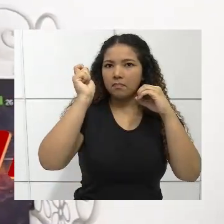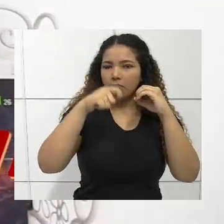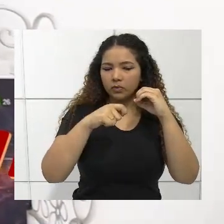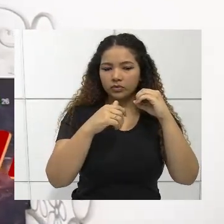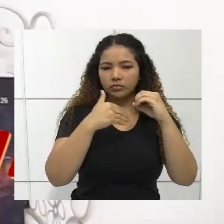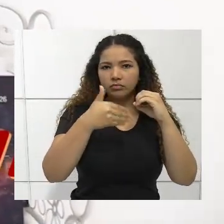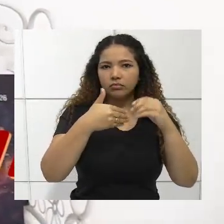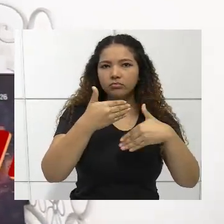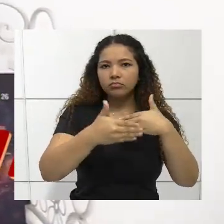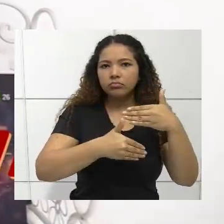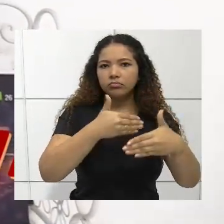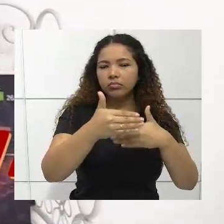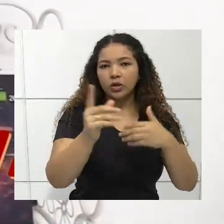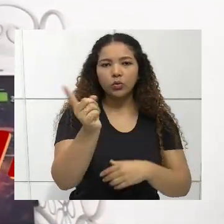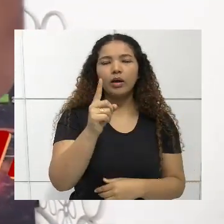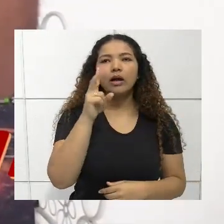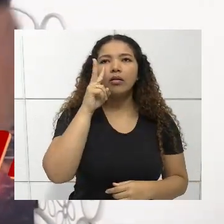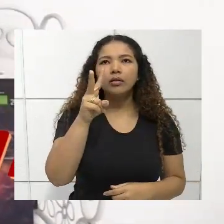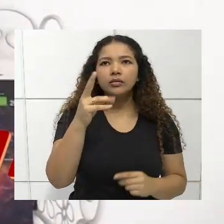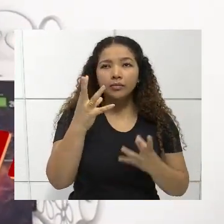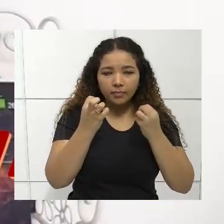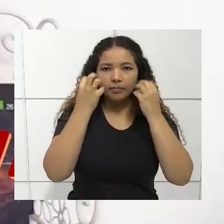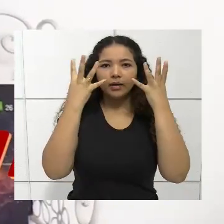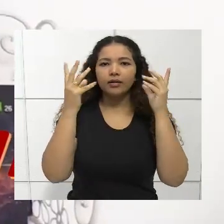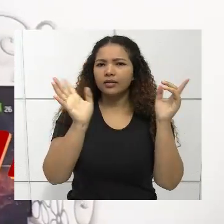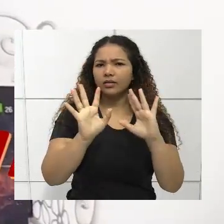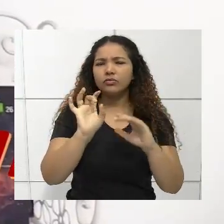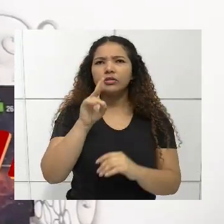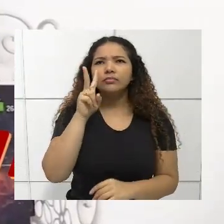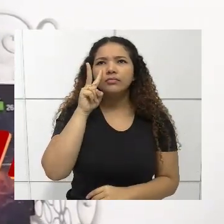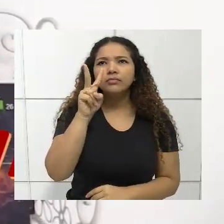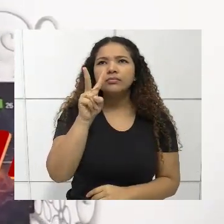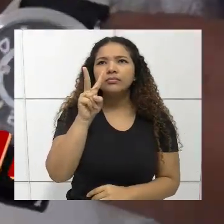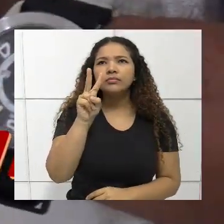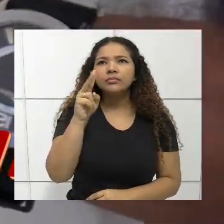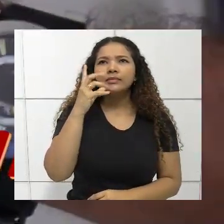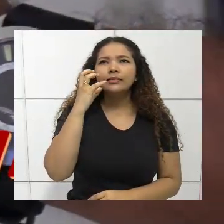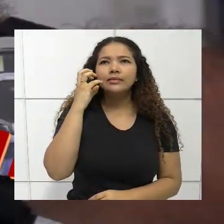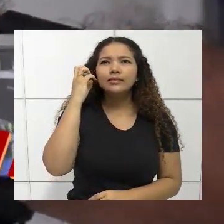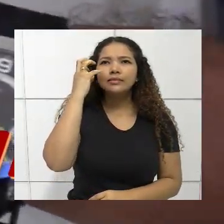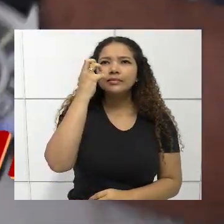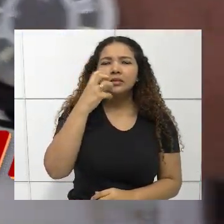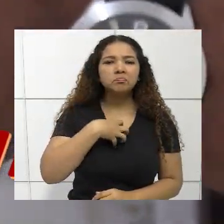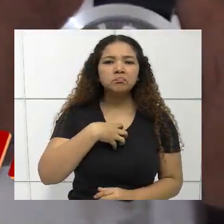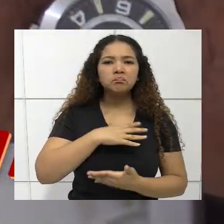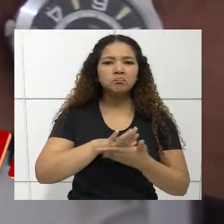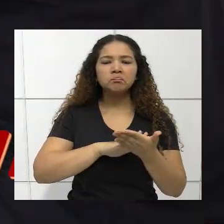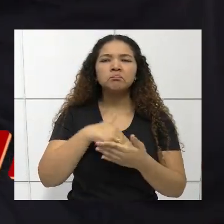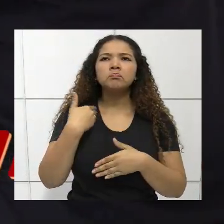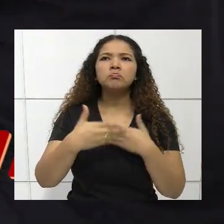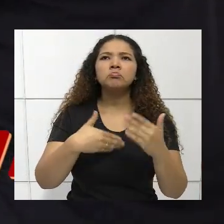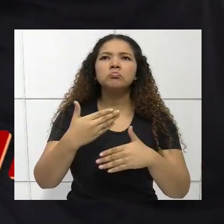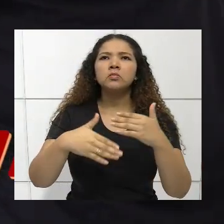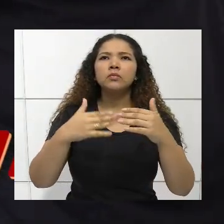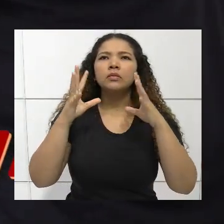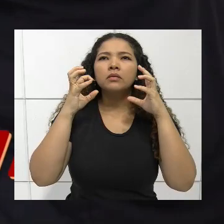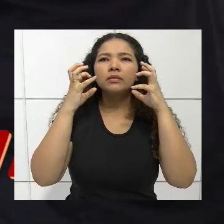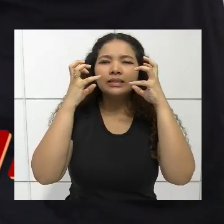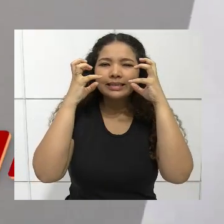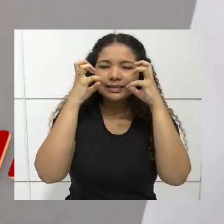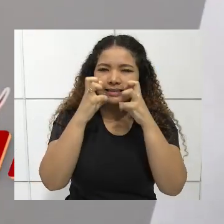prazo ou a curto prazo, né, dependendo do tempo de exposição que você ficar olhando para o sol. Ele, inclusive, deu uma opção de um